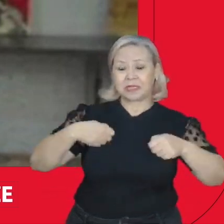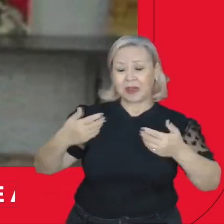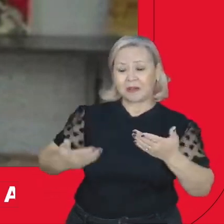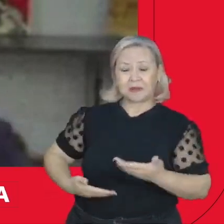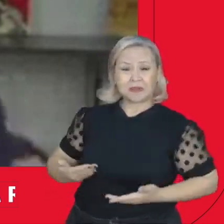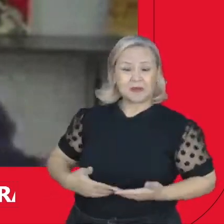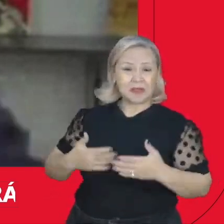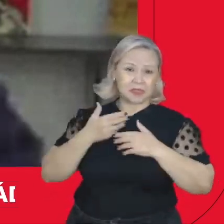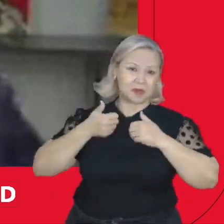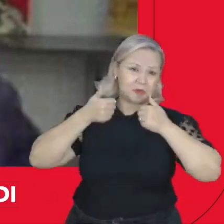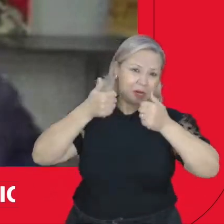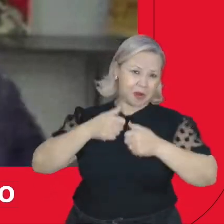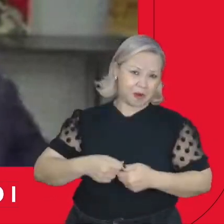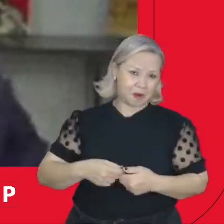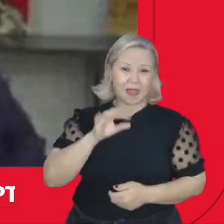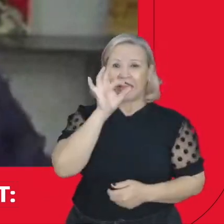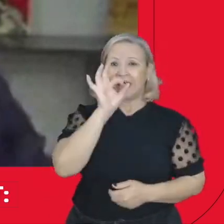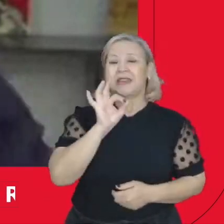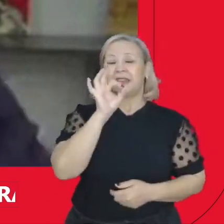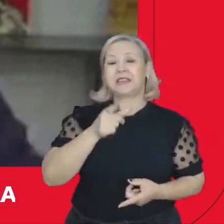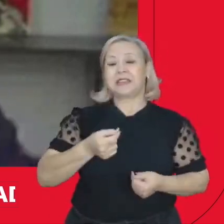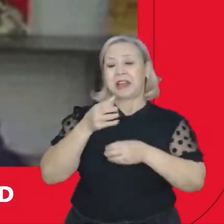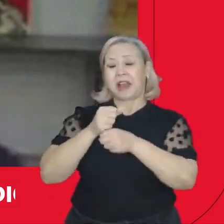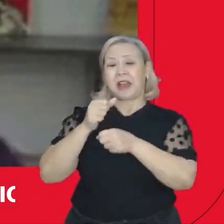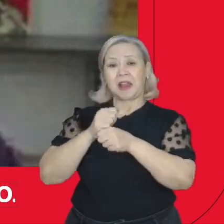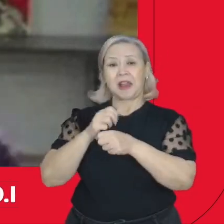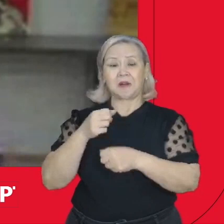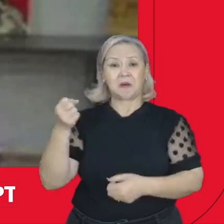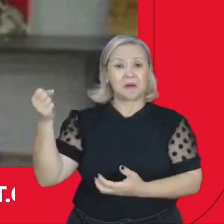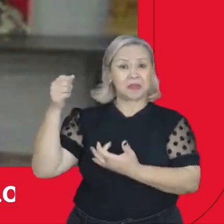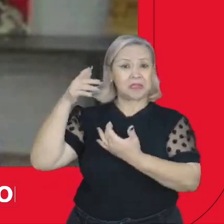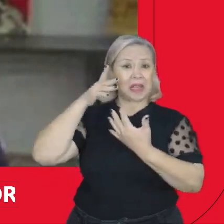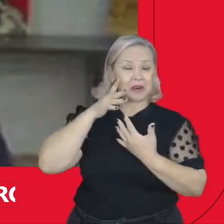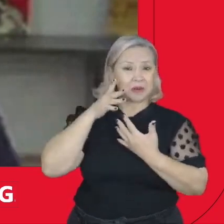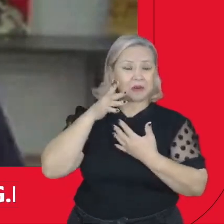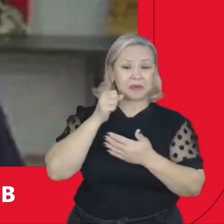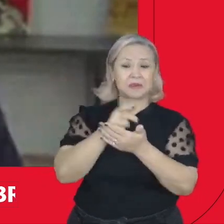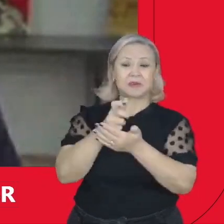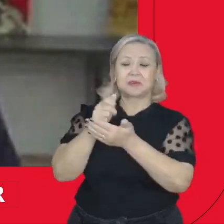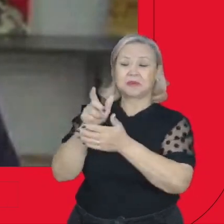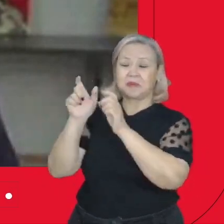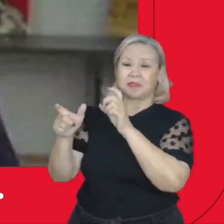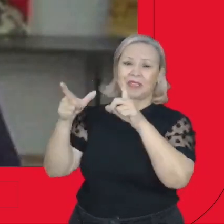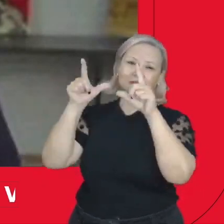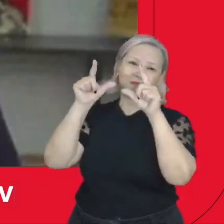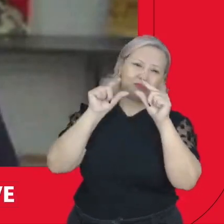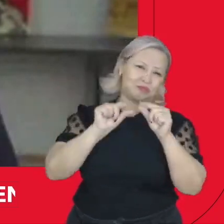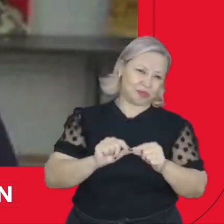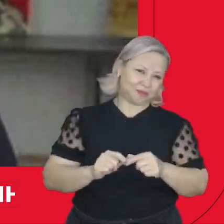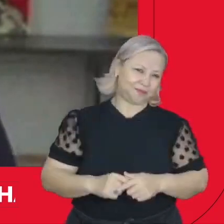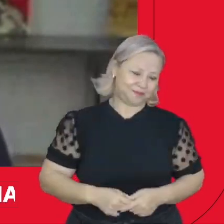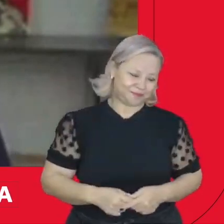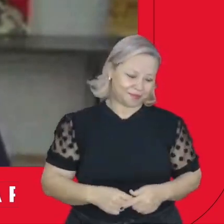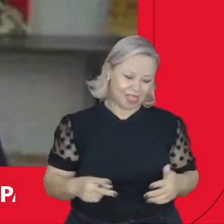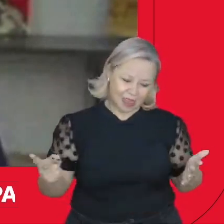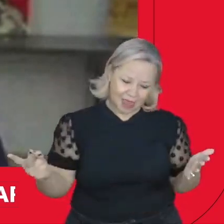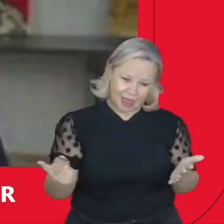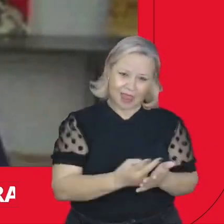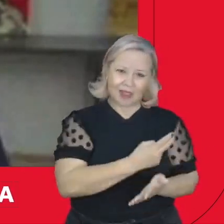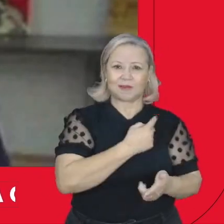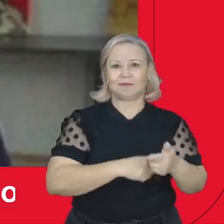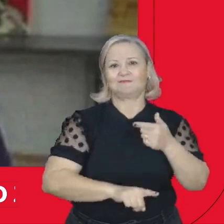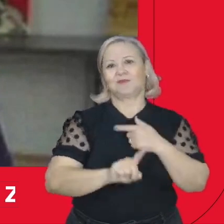prestado e que a tarifa da luz, da energia, para os consumidores iria cair. Aconteceu justamente o